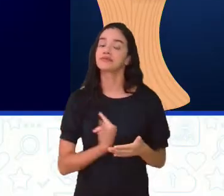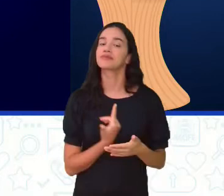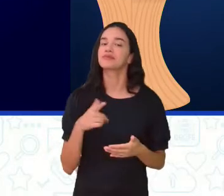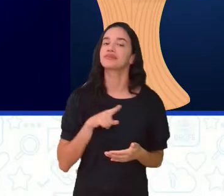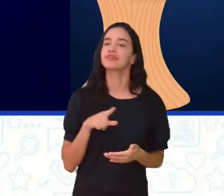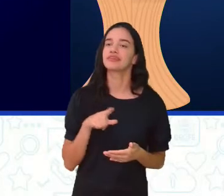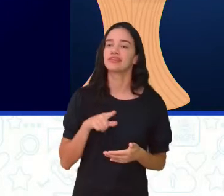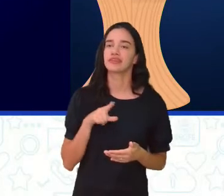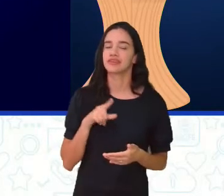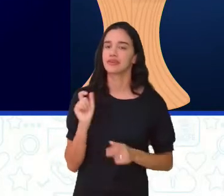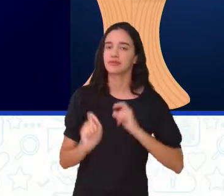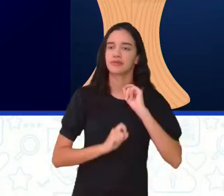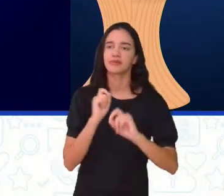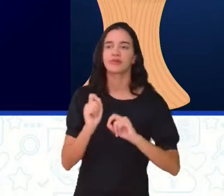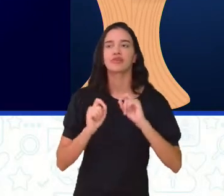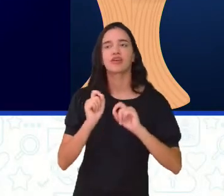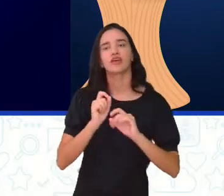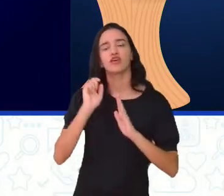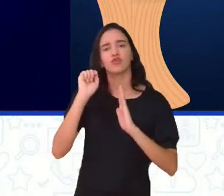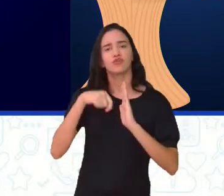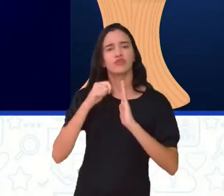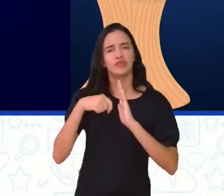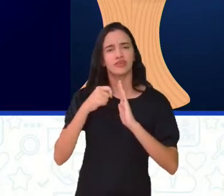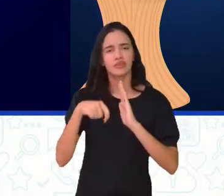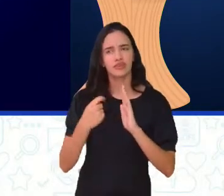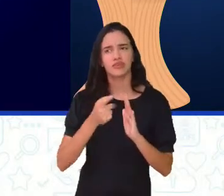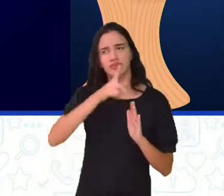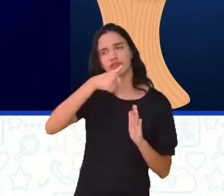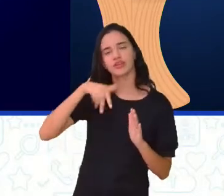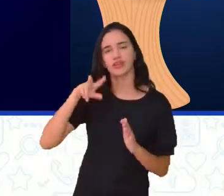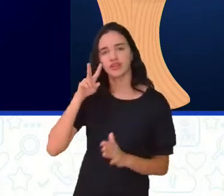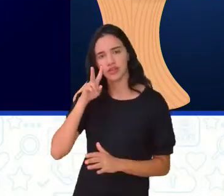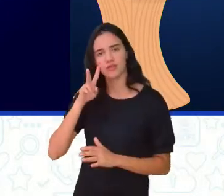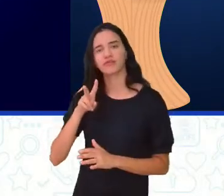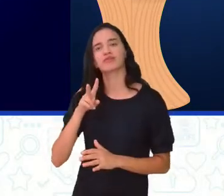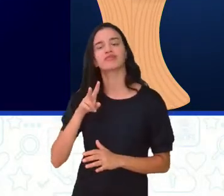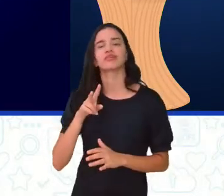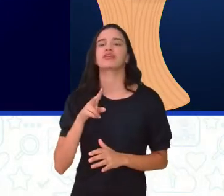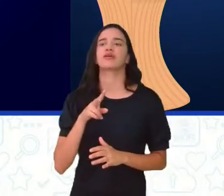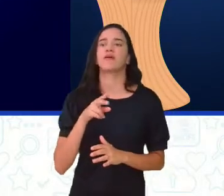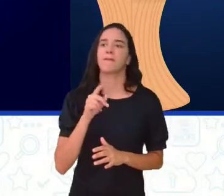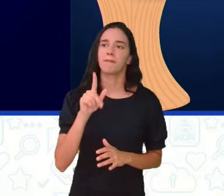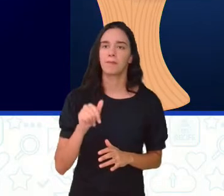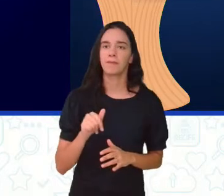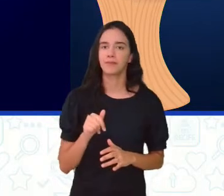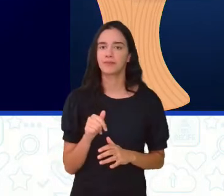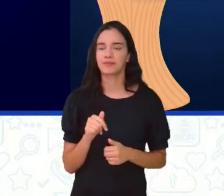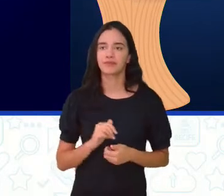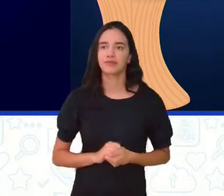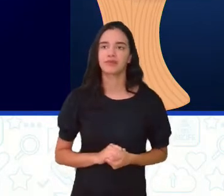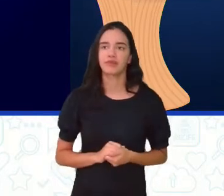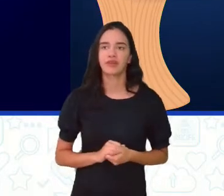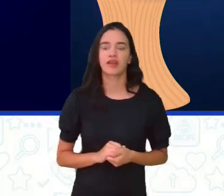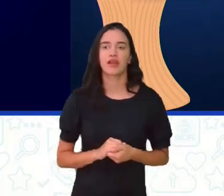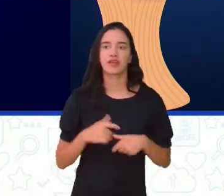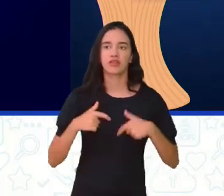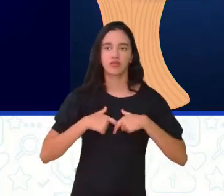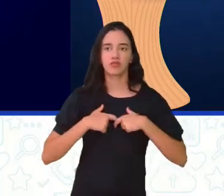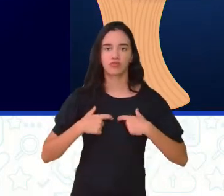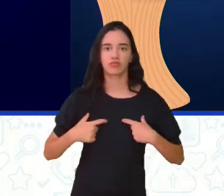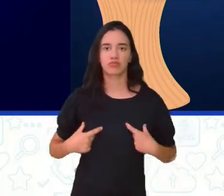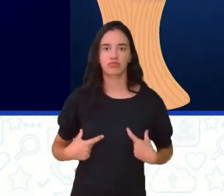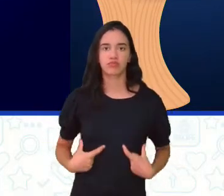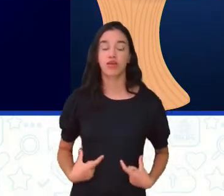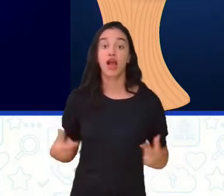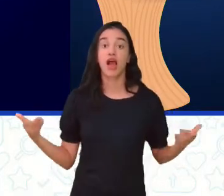uma vez, né, um pequeno vídeo, onde vocês estão vendo aí, né, a questão desse pulmão inflando, e a gente